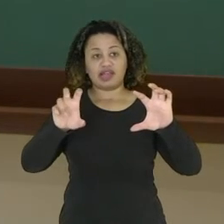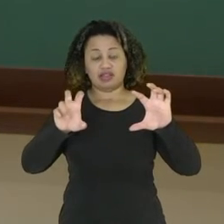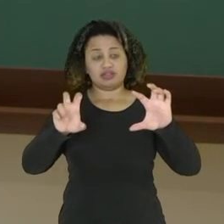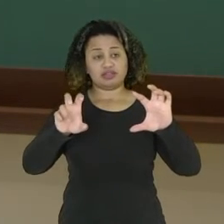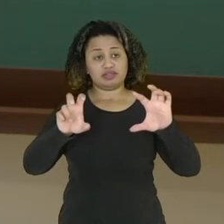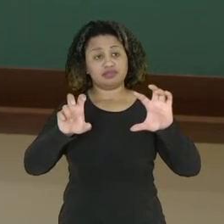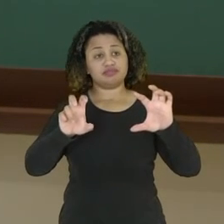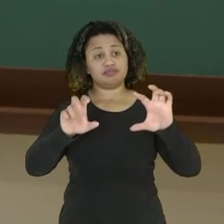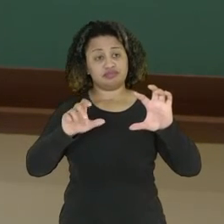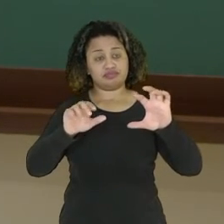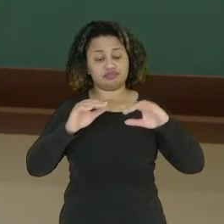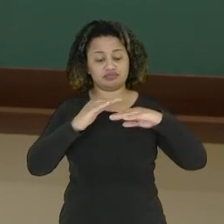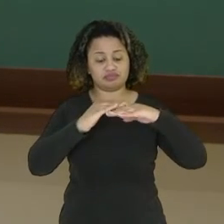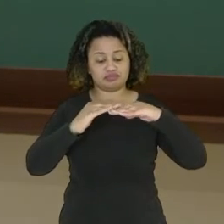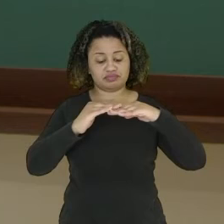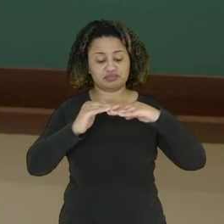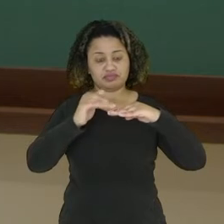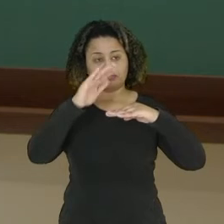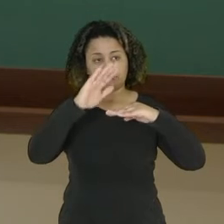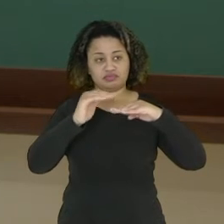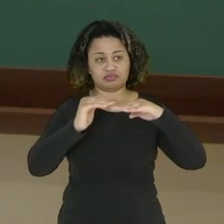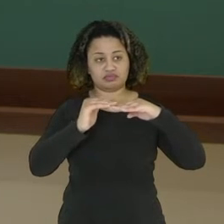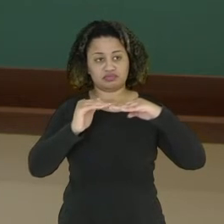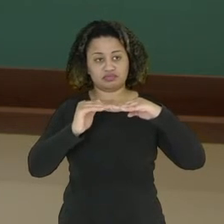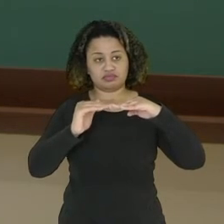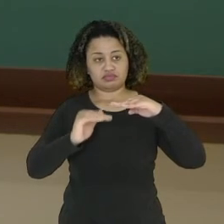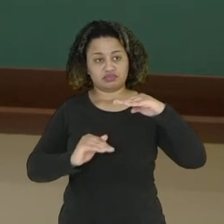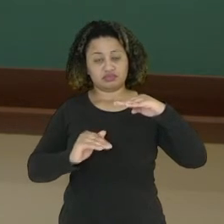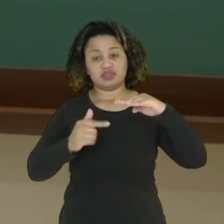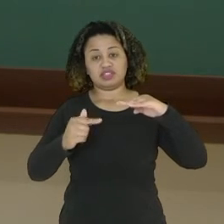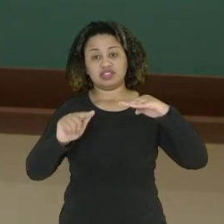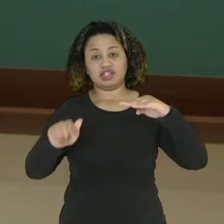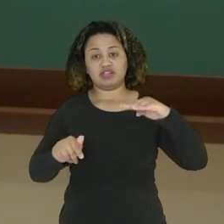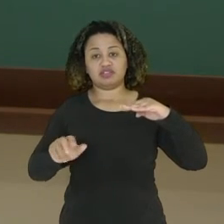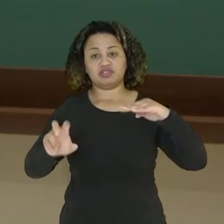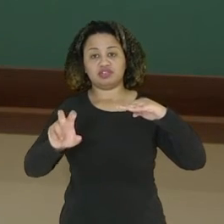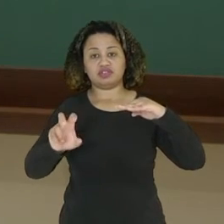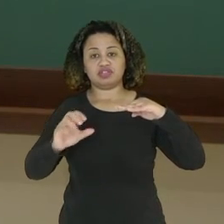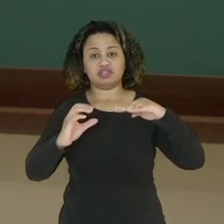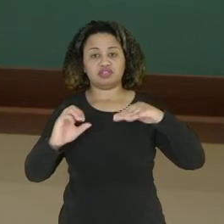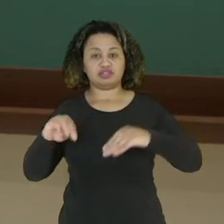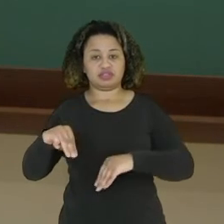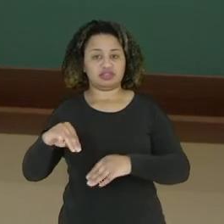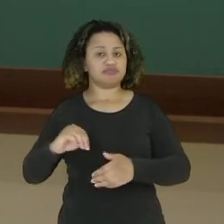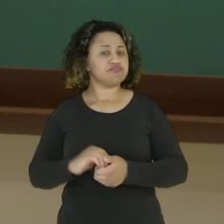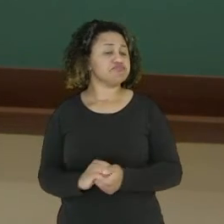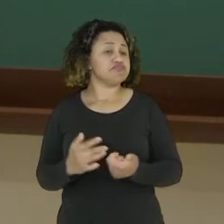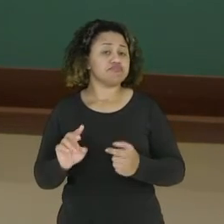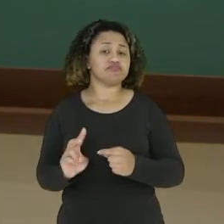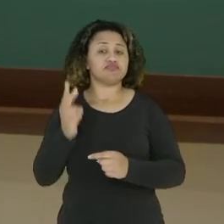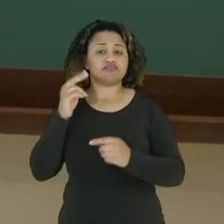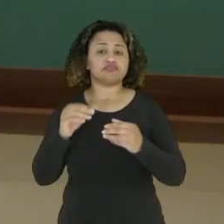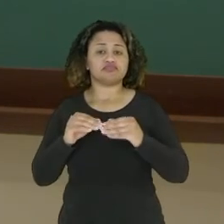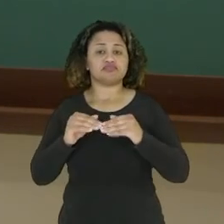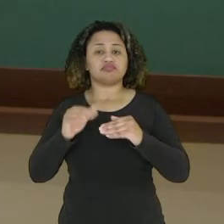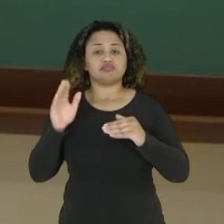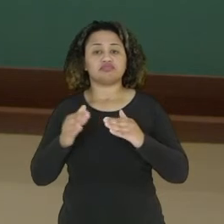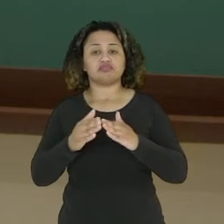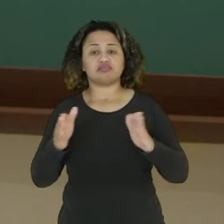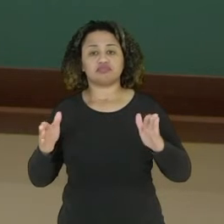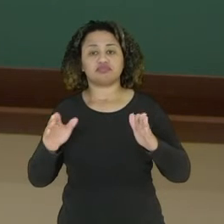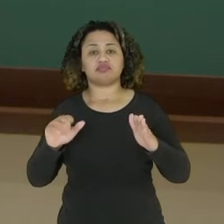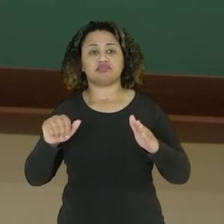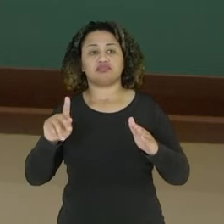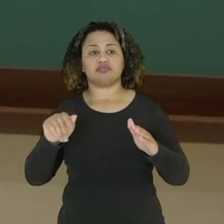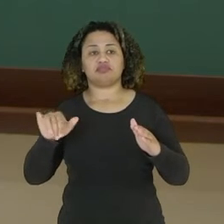centímetros, do meio até a parte superior, isso vale 7,5 centímetros. Esse é o valor da amplitude. O mesmo é